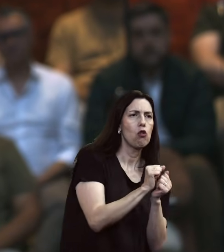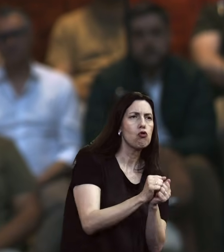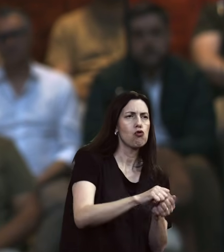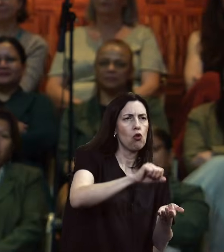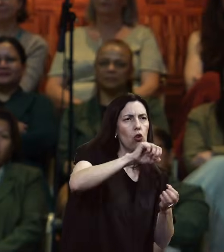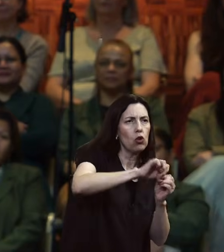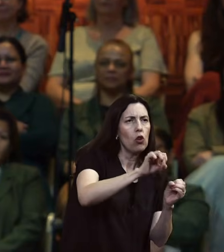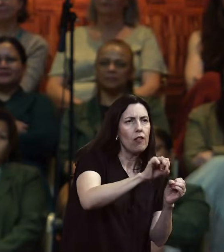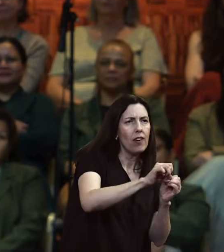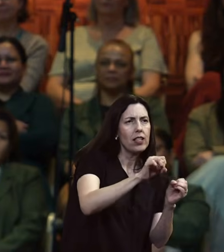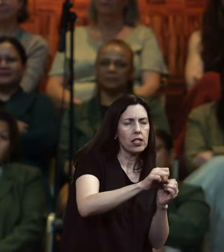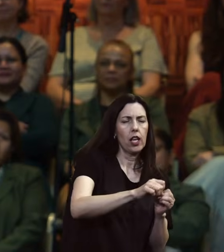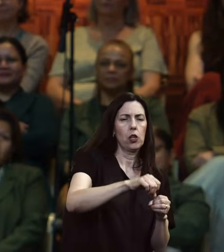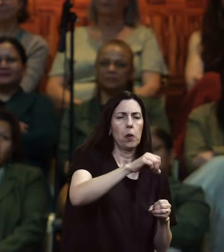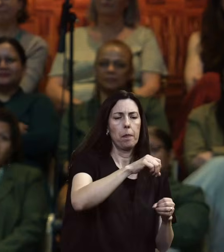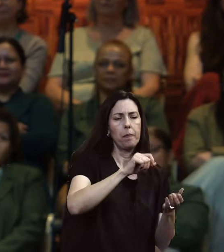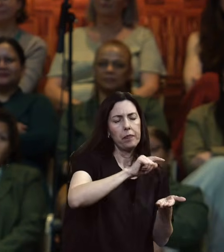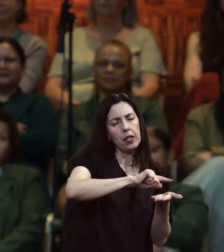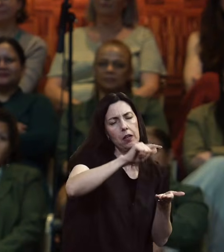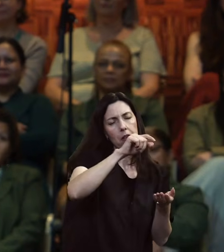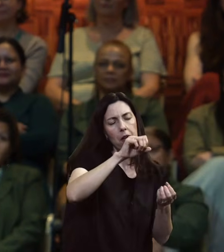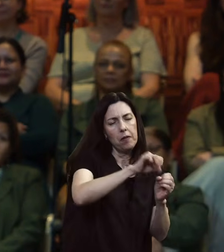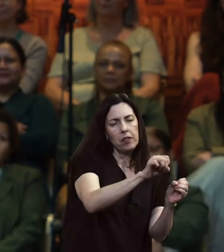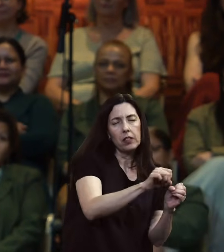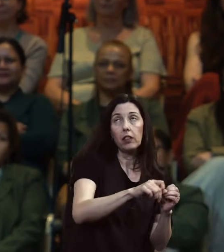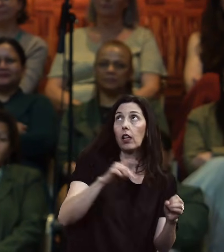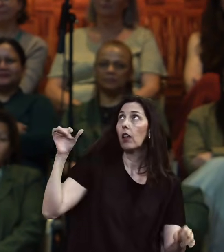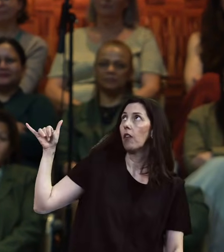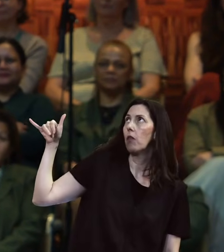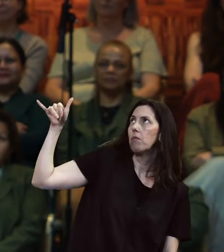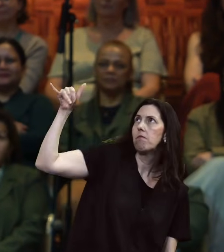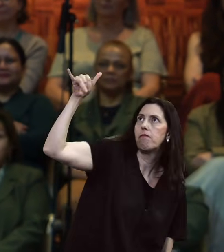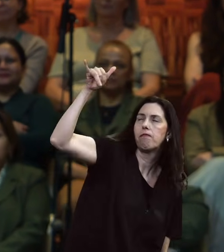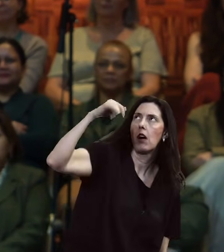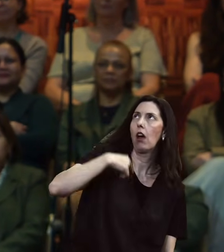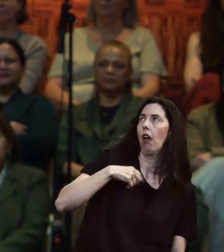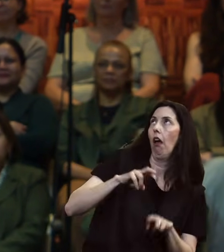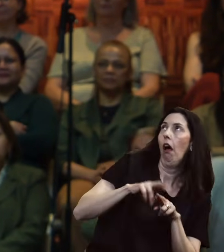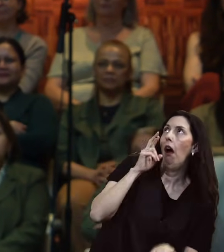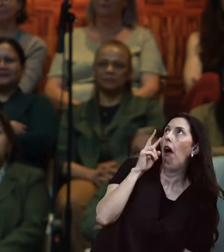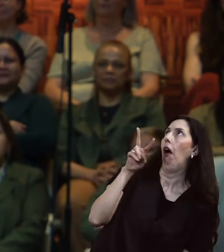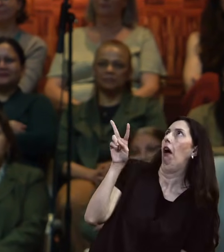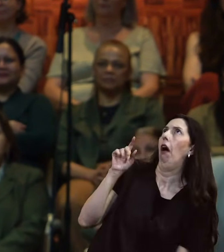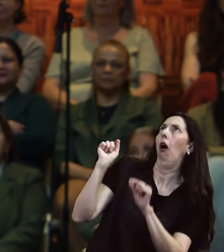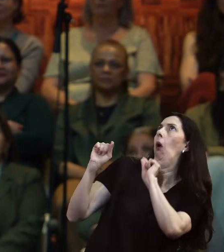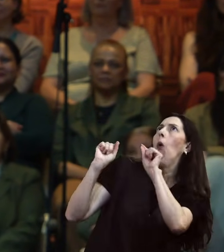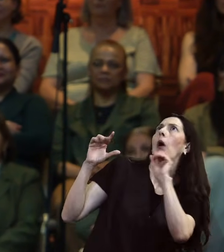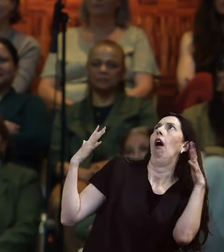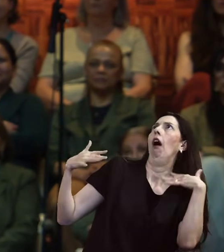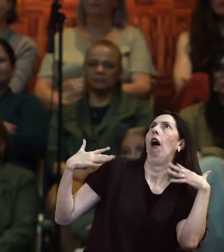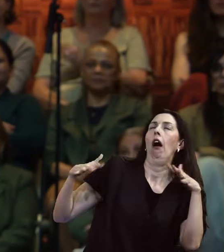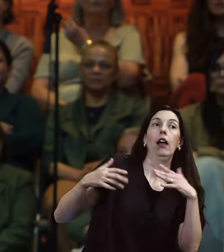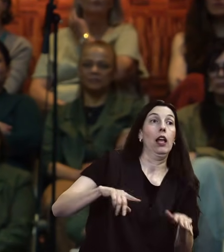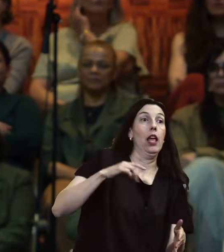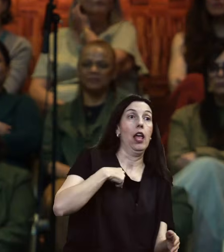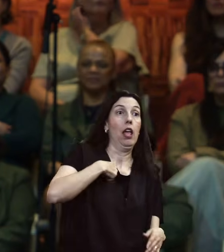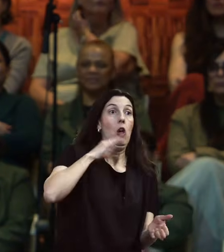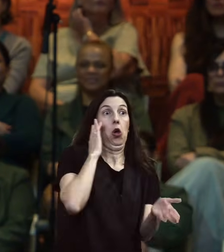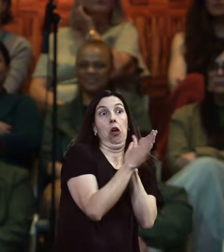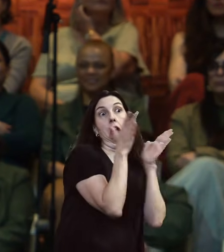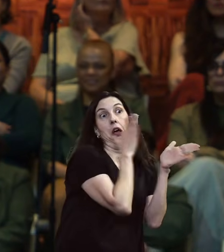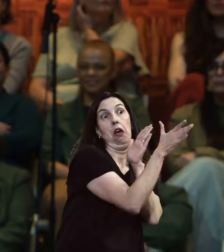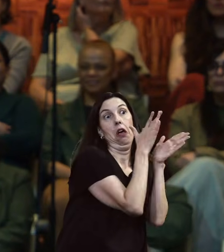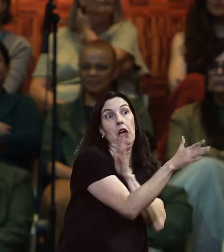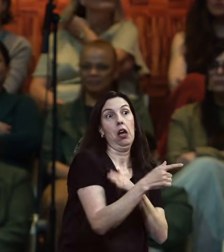do reino. E quando passou o avião, eu fiquei pensando assim, meu Deus, o que é isso? Saí correndo